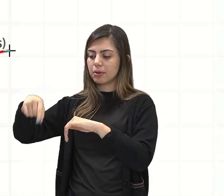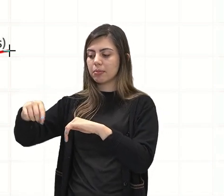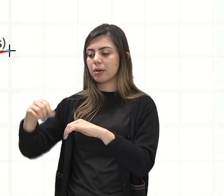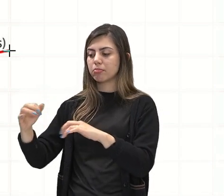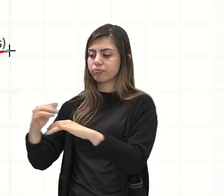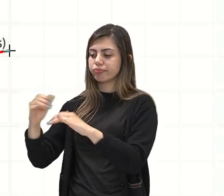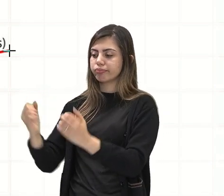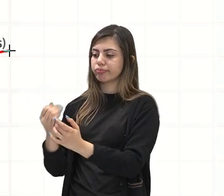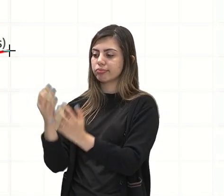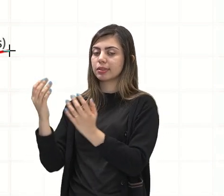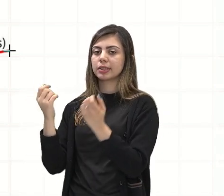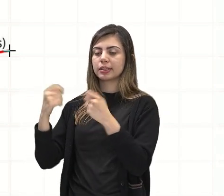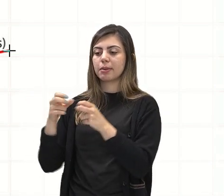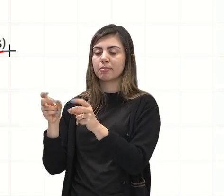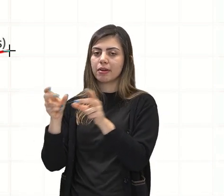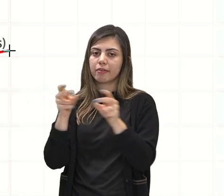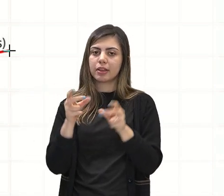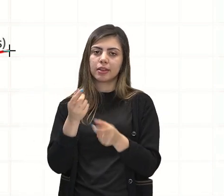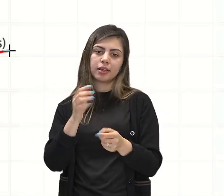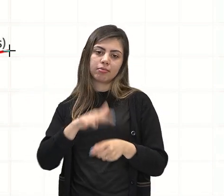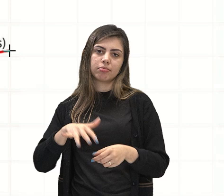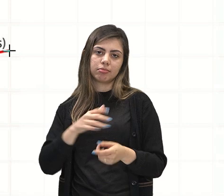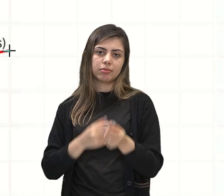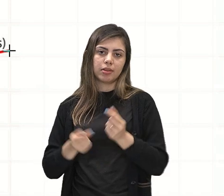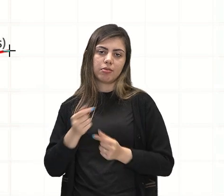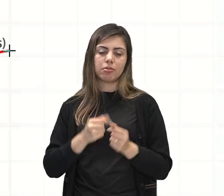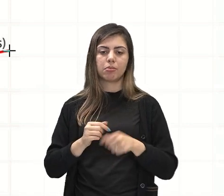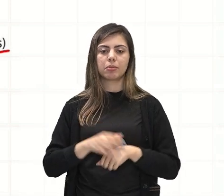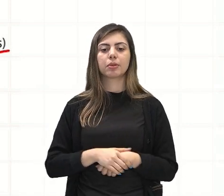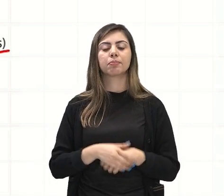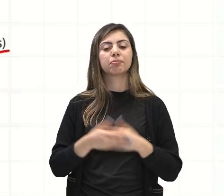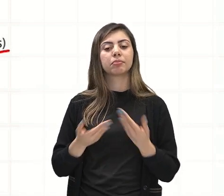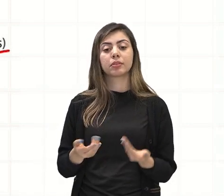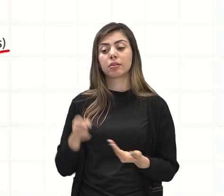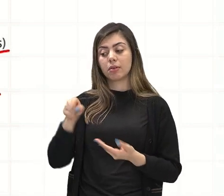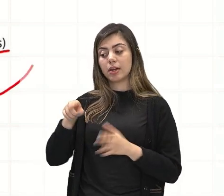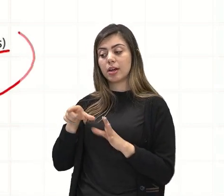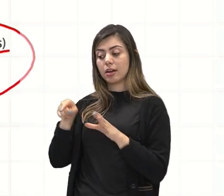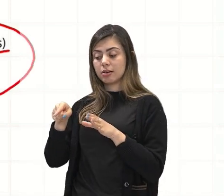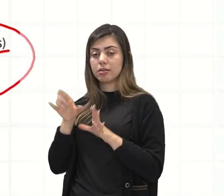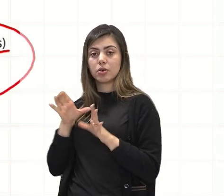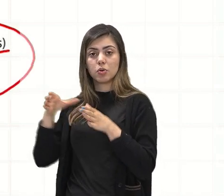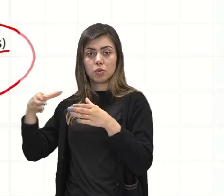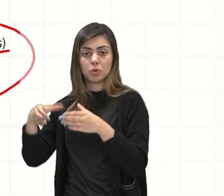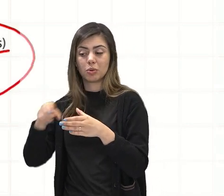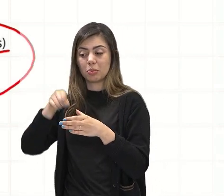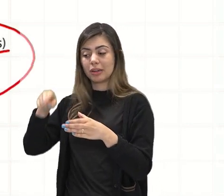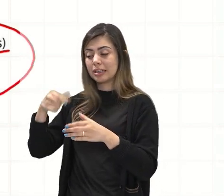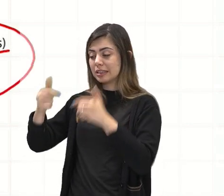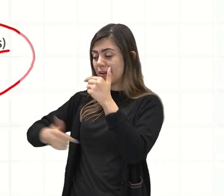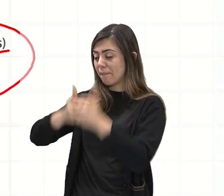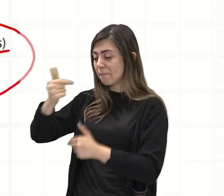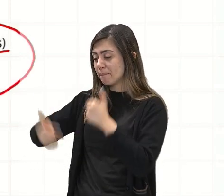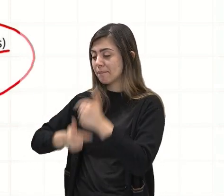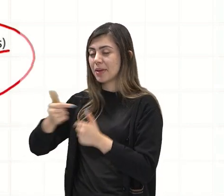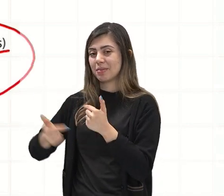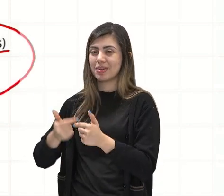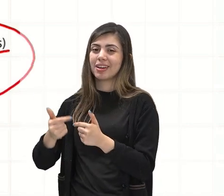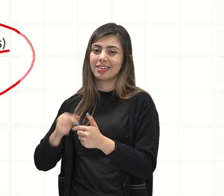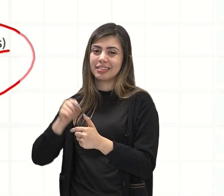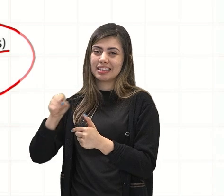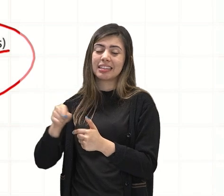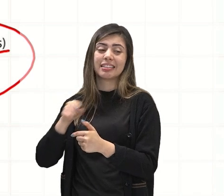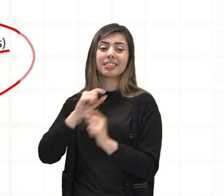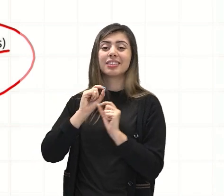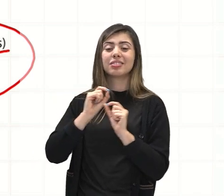economia continuar girando. E é justamente essa classe de quem que mais trabalha que era explorada